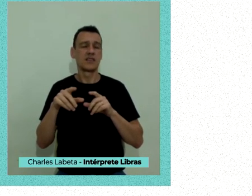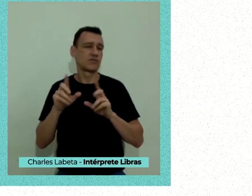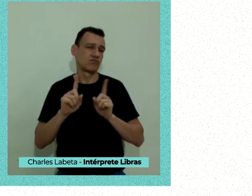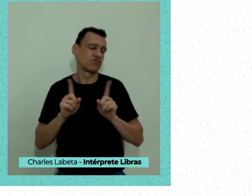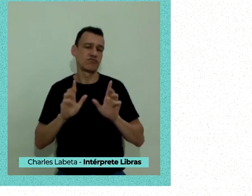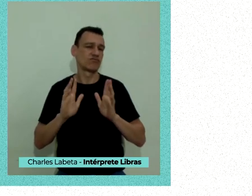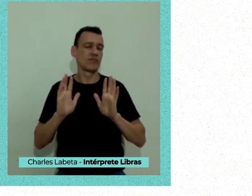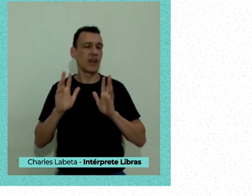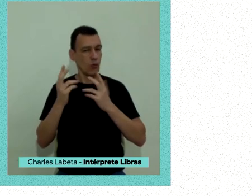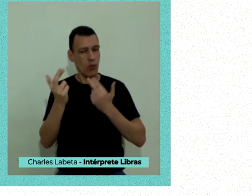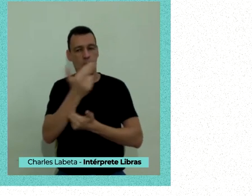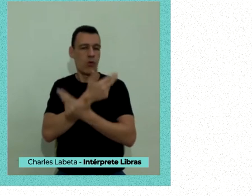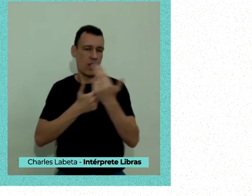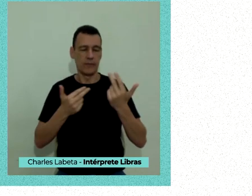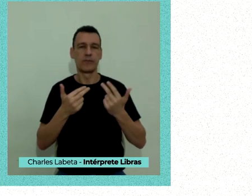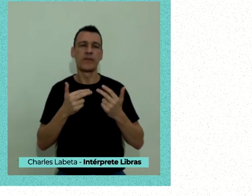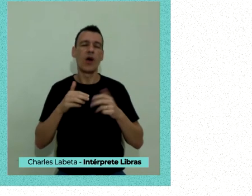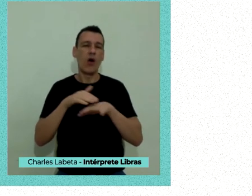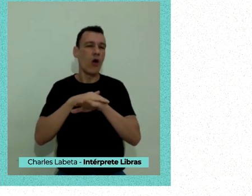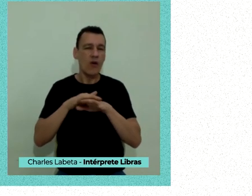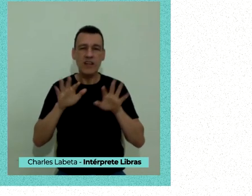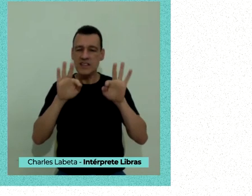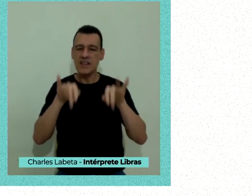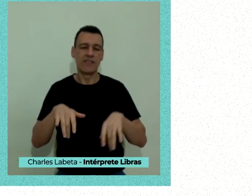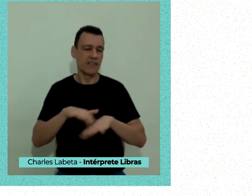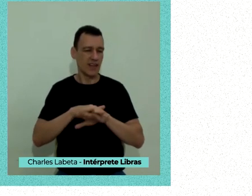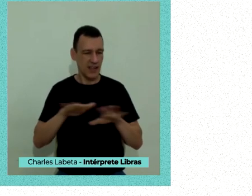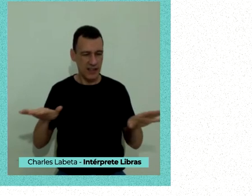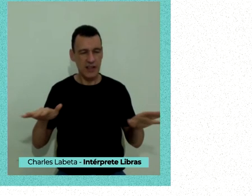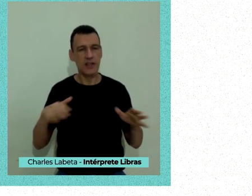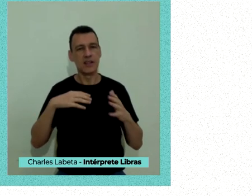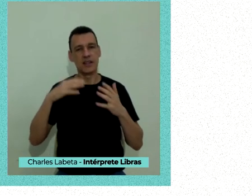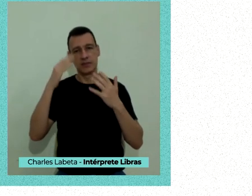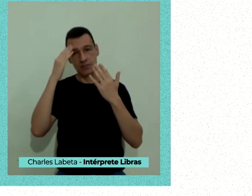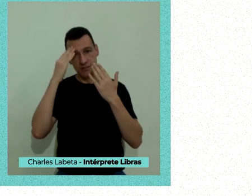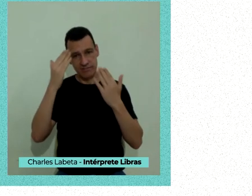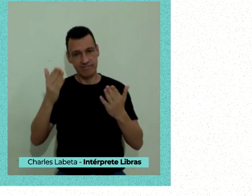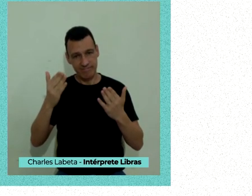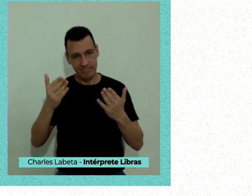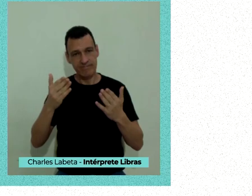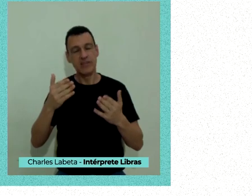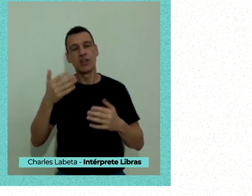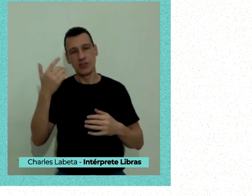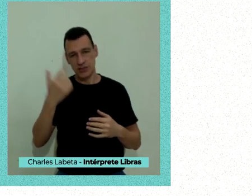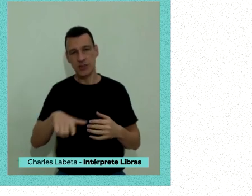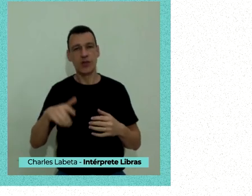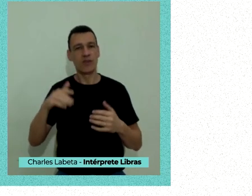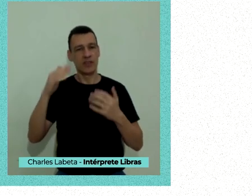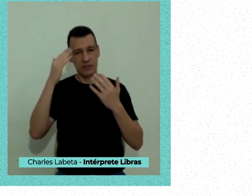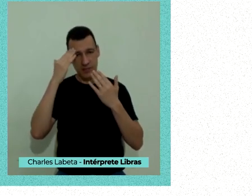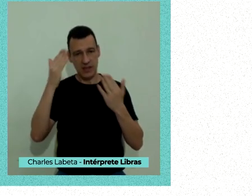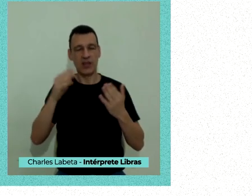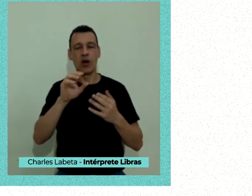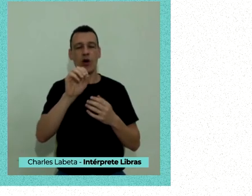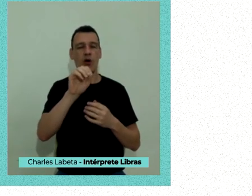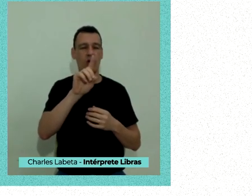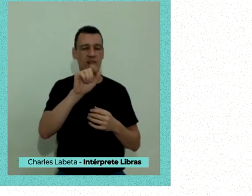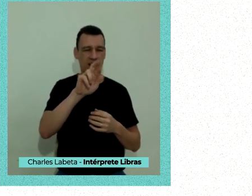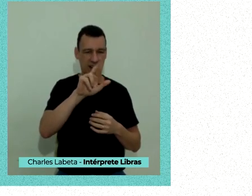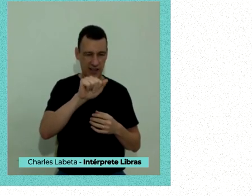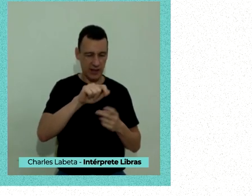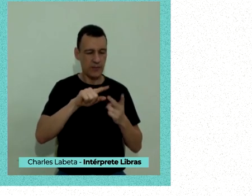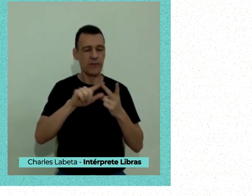conversa chegou ao fim. Eu quero agradecer novamente a presença de Aldara e